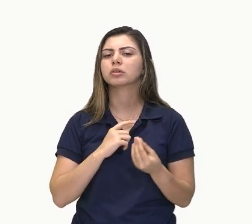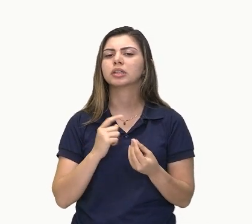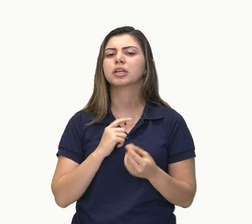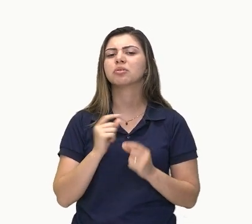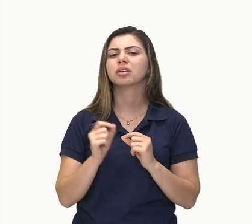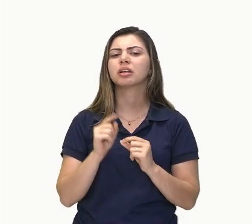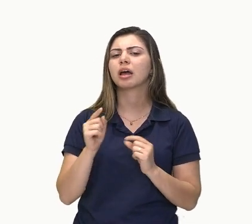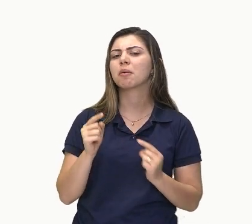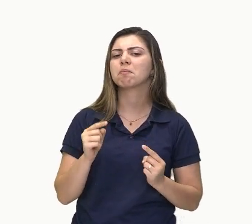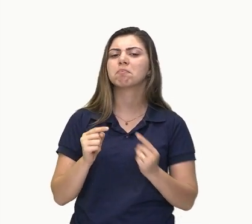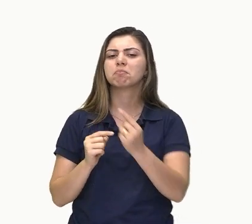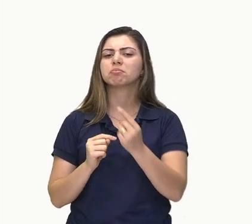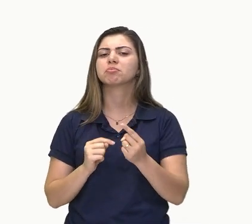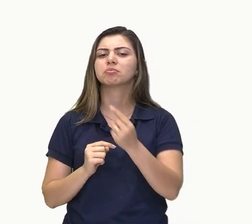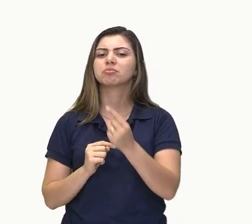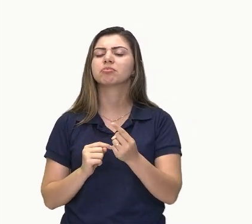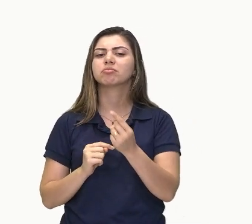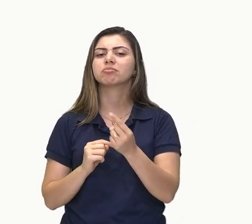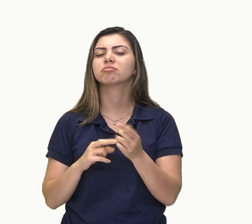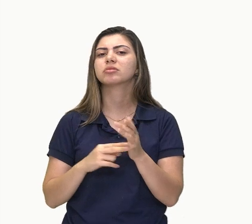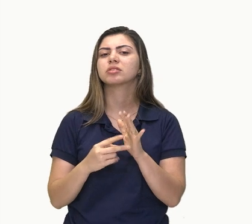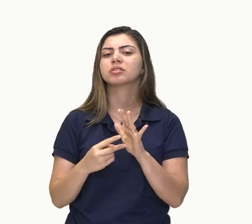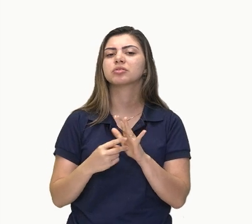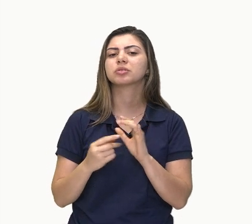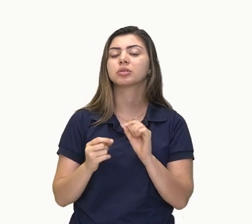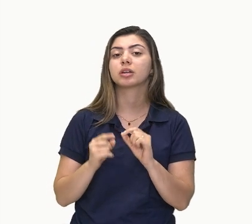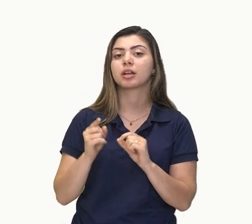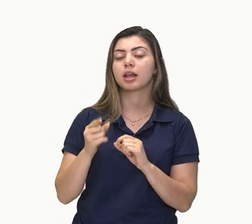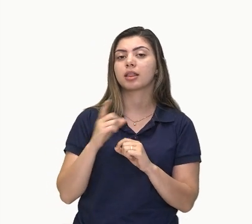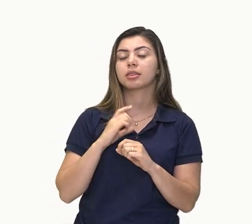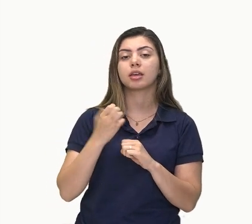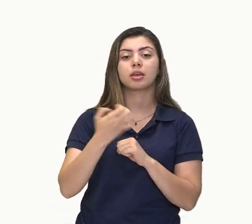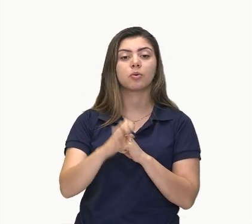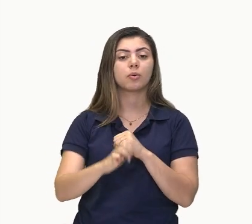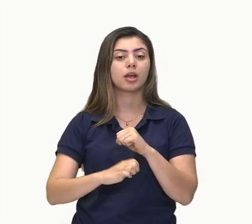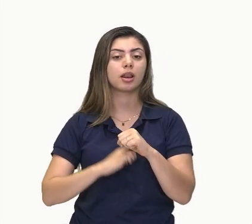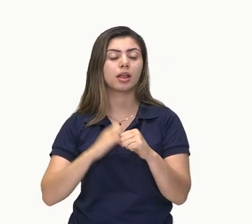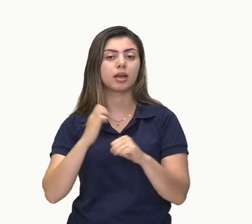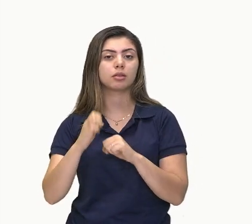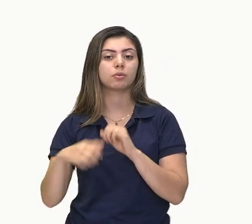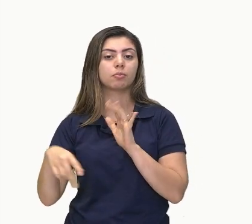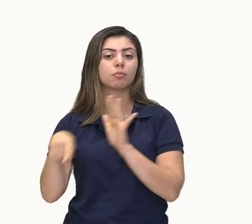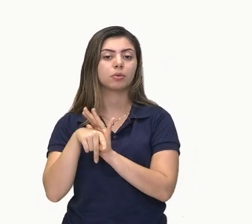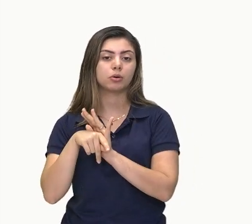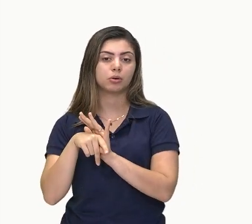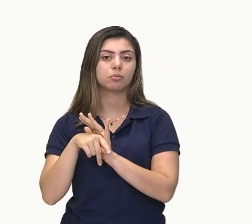professor? Essa seta, ele está falando que o elétron deste cara aqui,